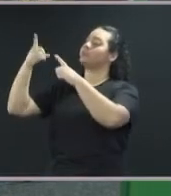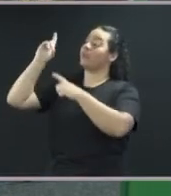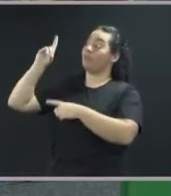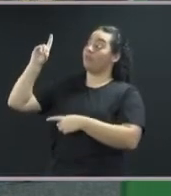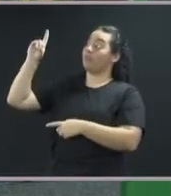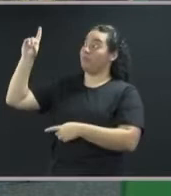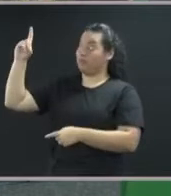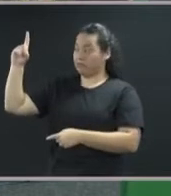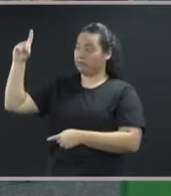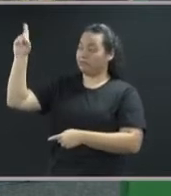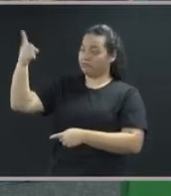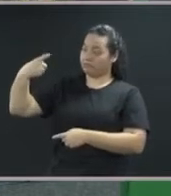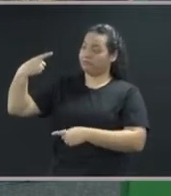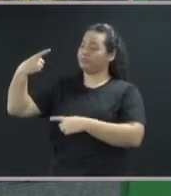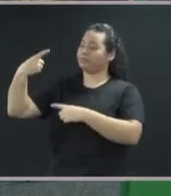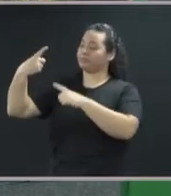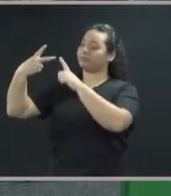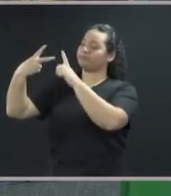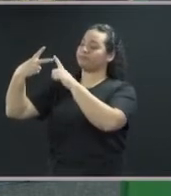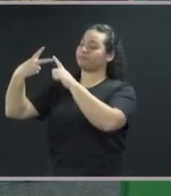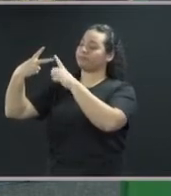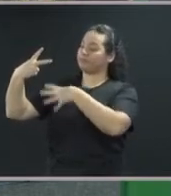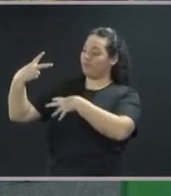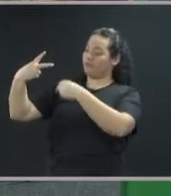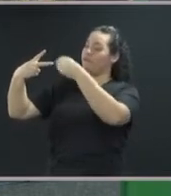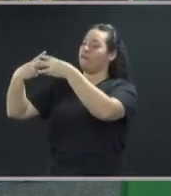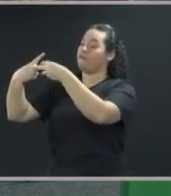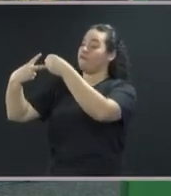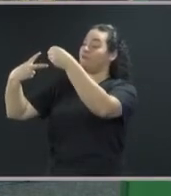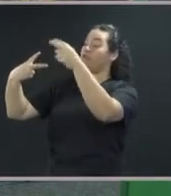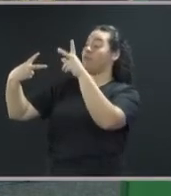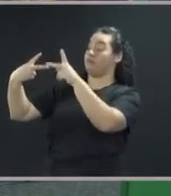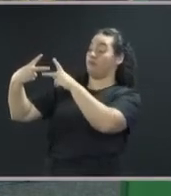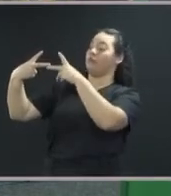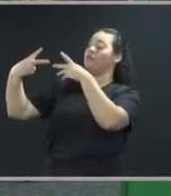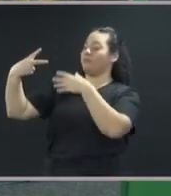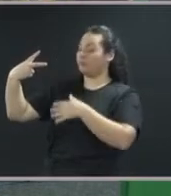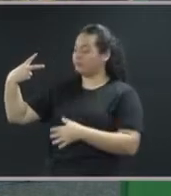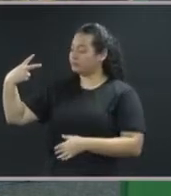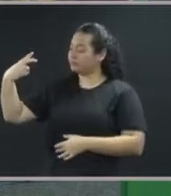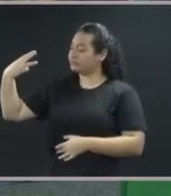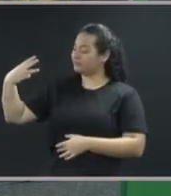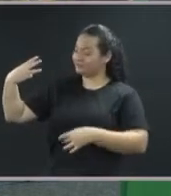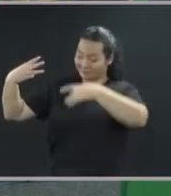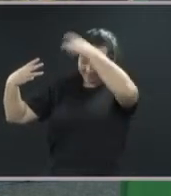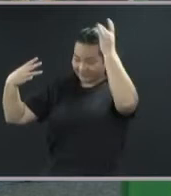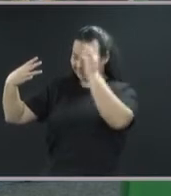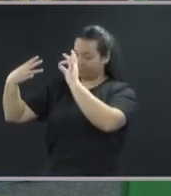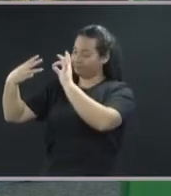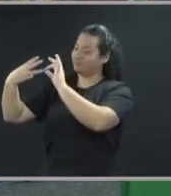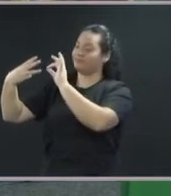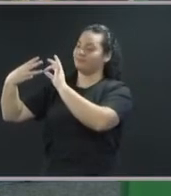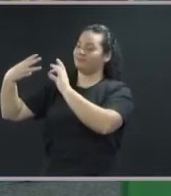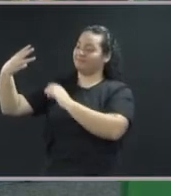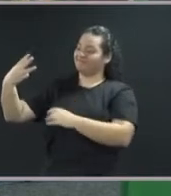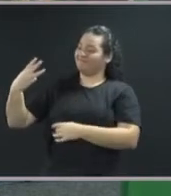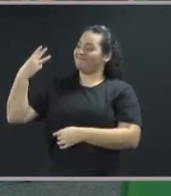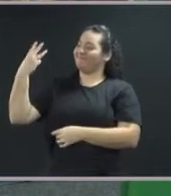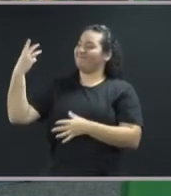aí, ó. Todas as coisas foram feitas por Ele, quem? Jesus Cristo.